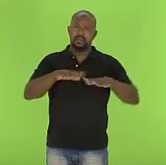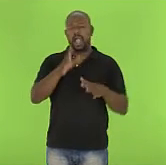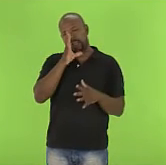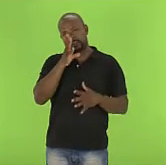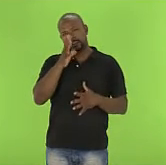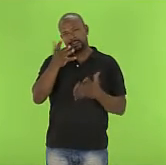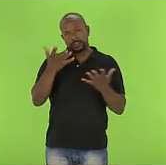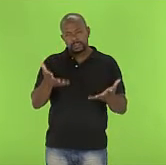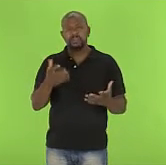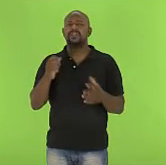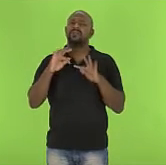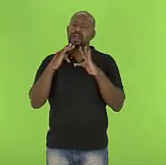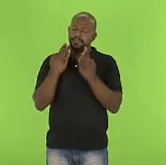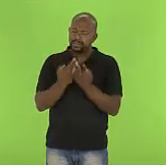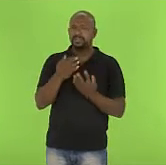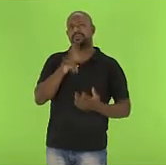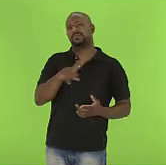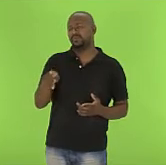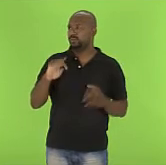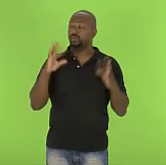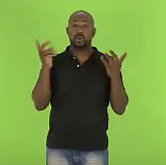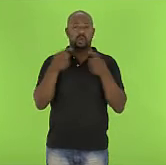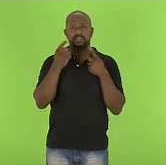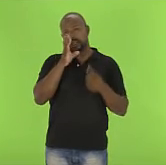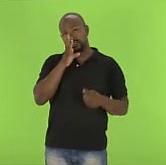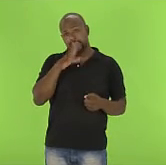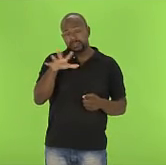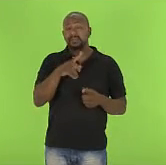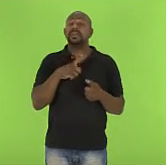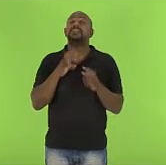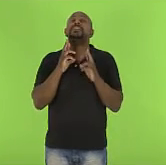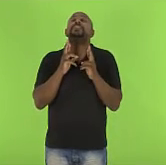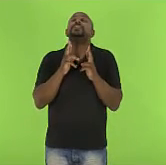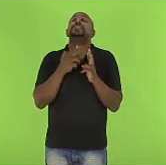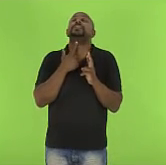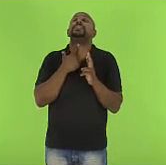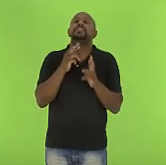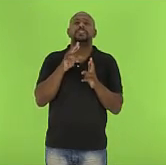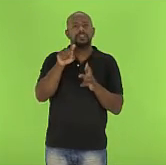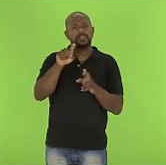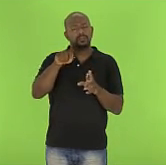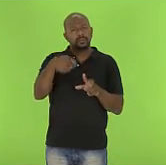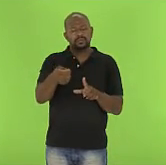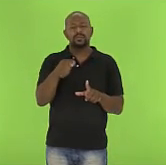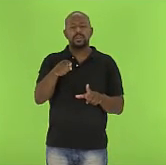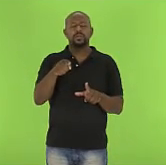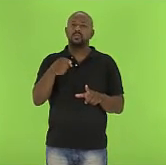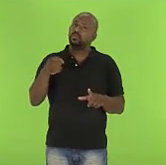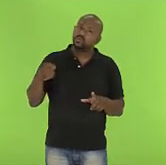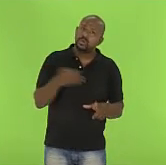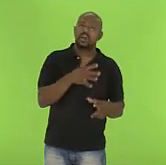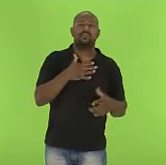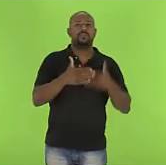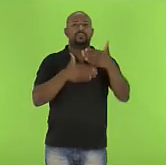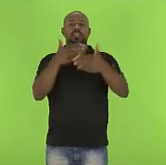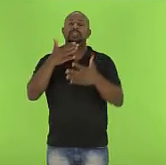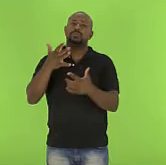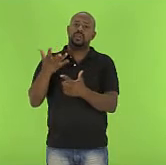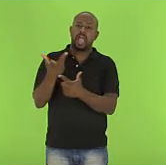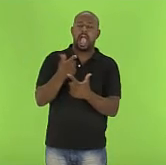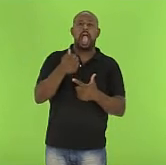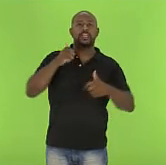profissão assistam, quero muito que famílias, professores, todos assistam, mas desejo que isso vire um novo